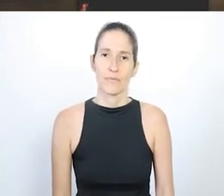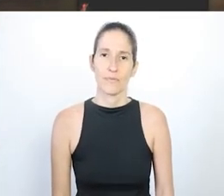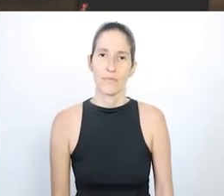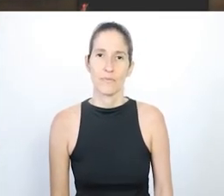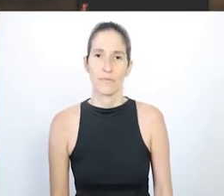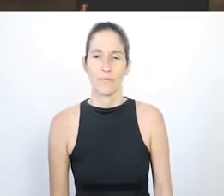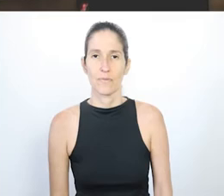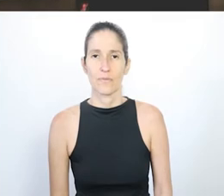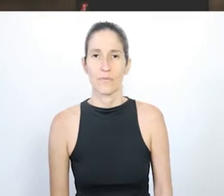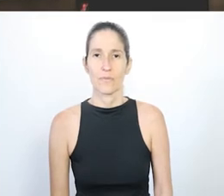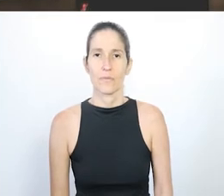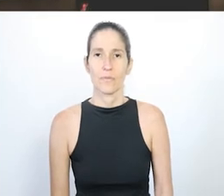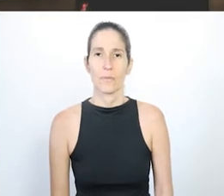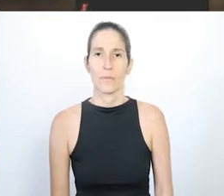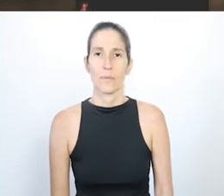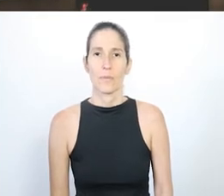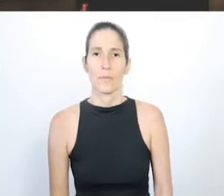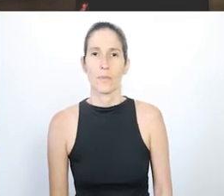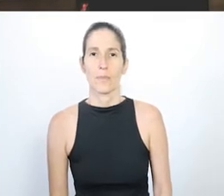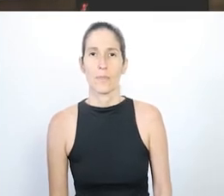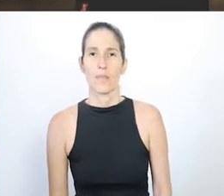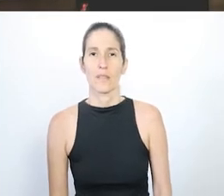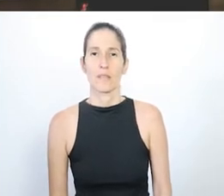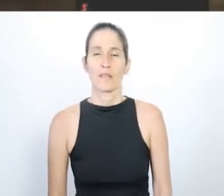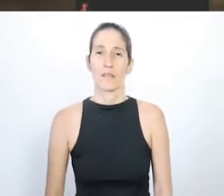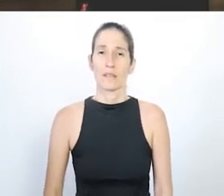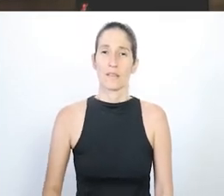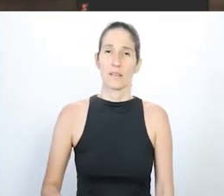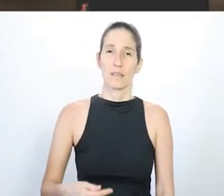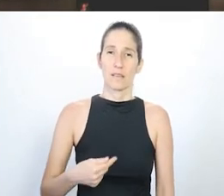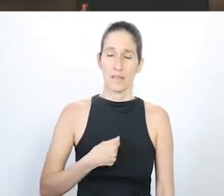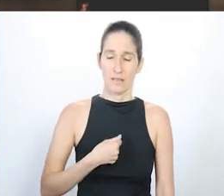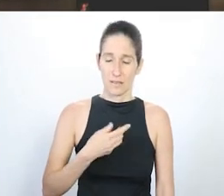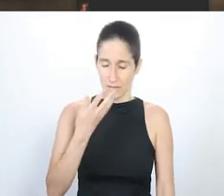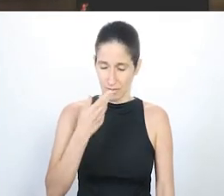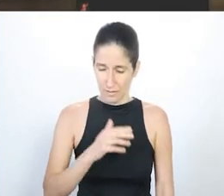Desde novo que eu só deito em minha cama.